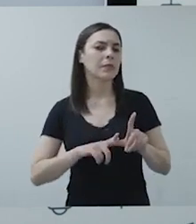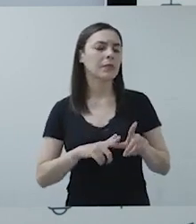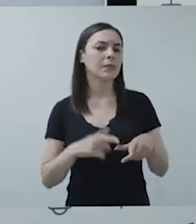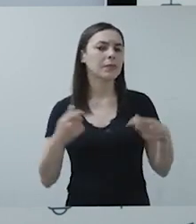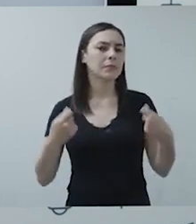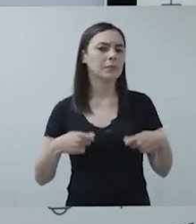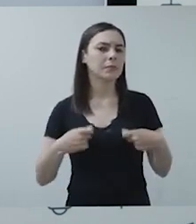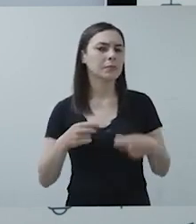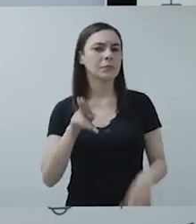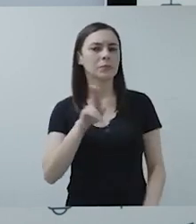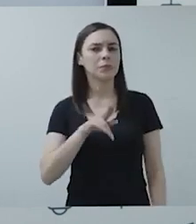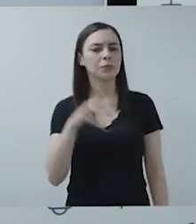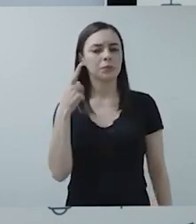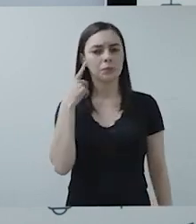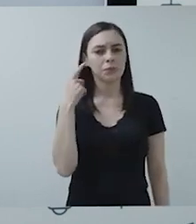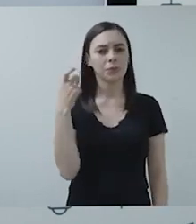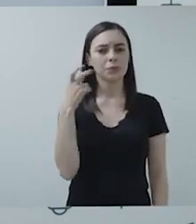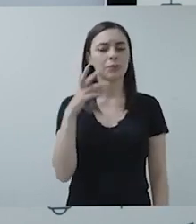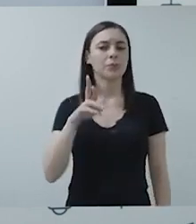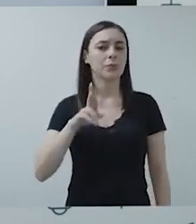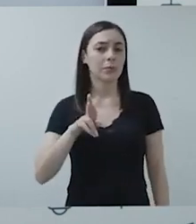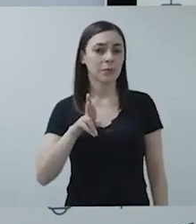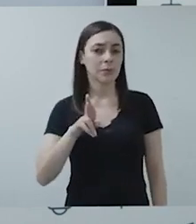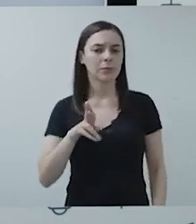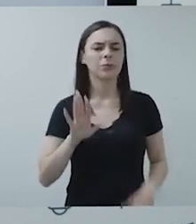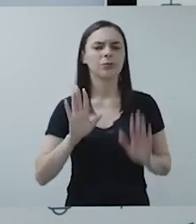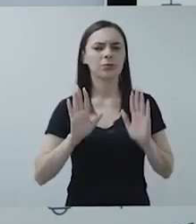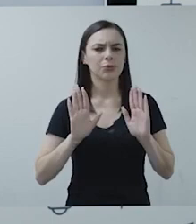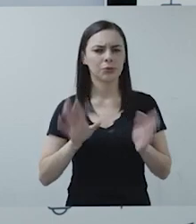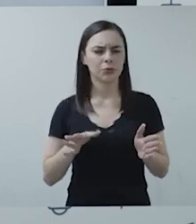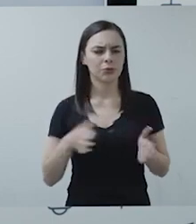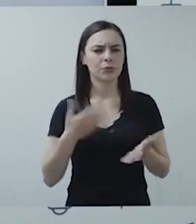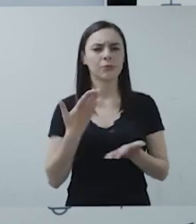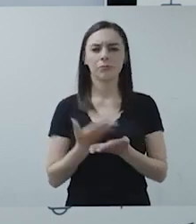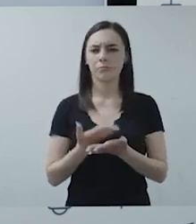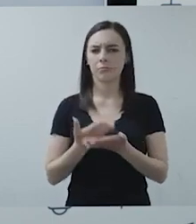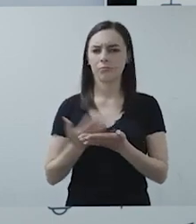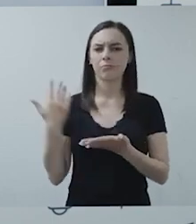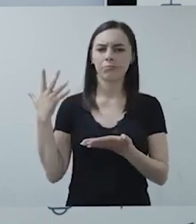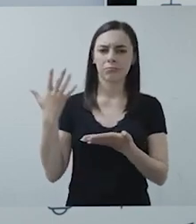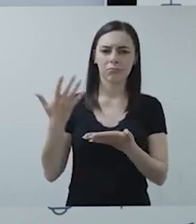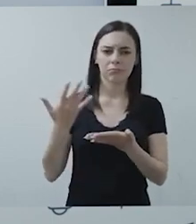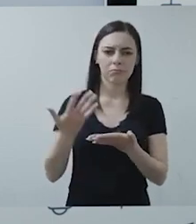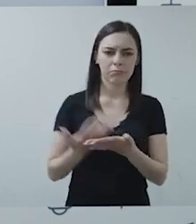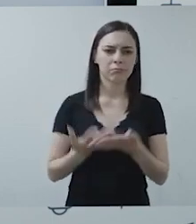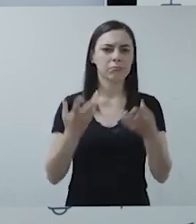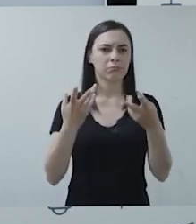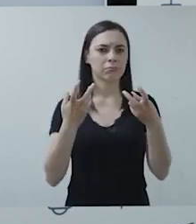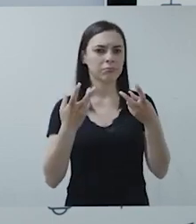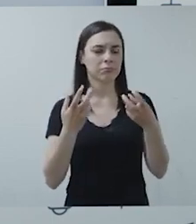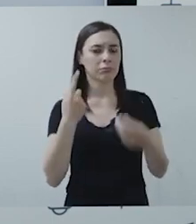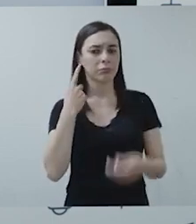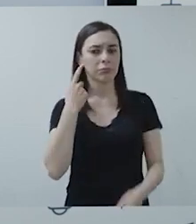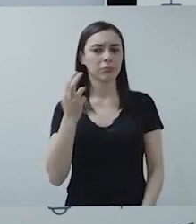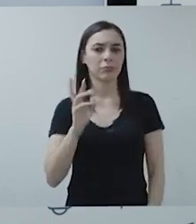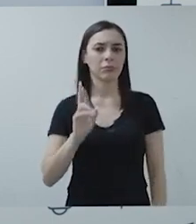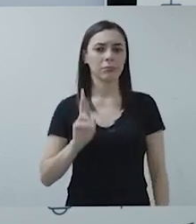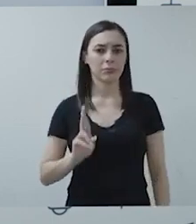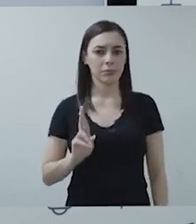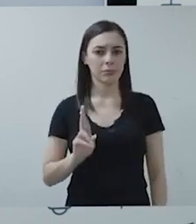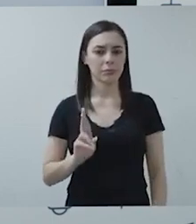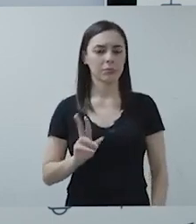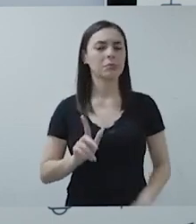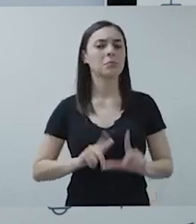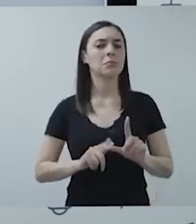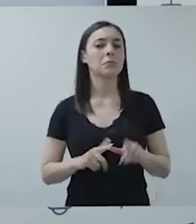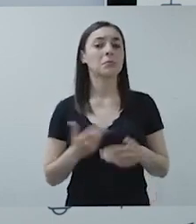que tem esse som? Nós já vimos muitas vezes aqui nas nossas aulas. Esse som, que